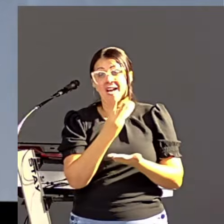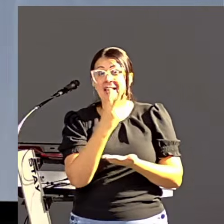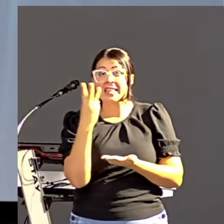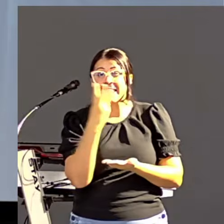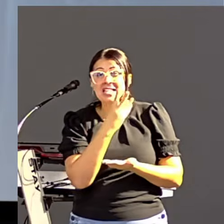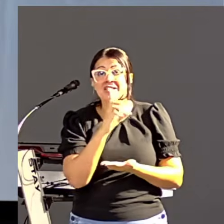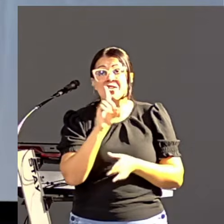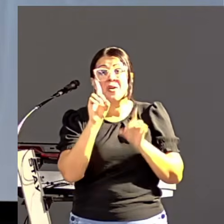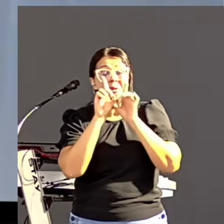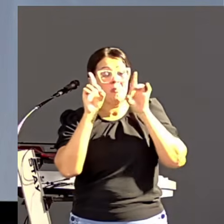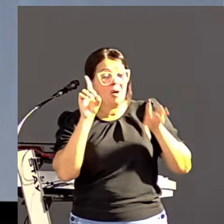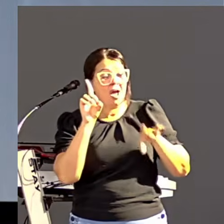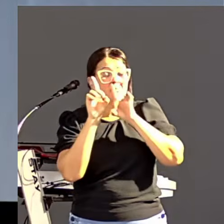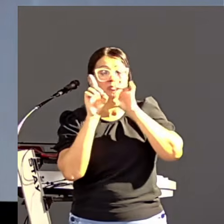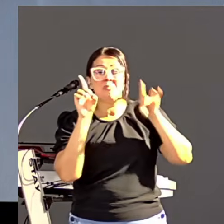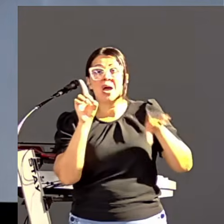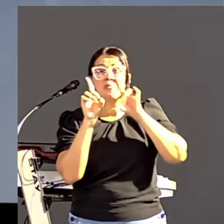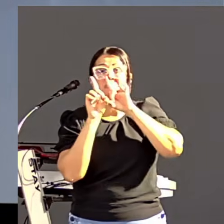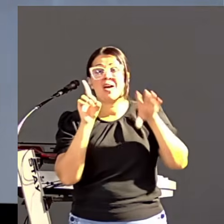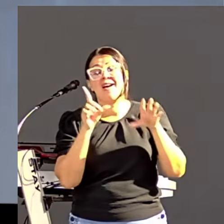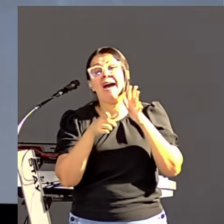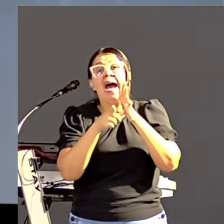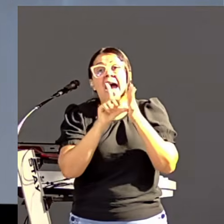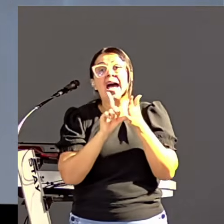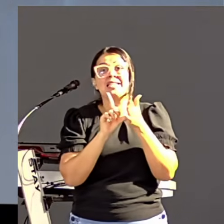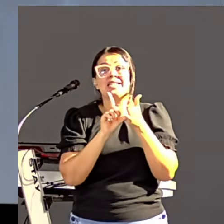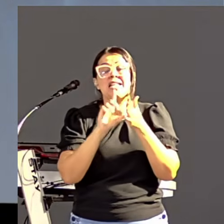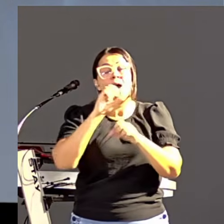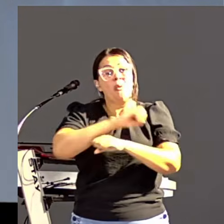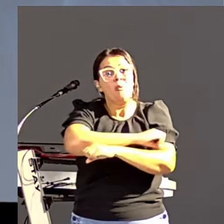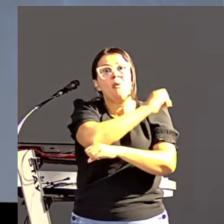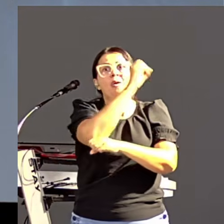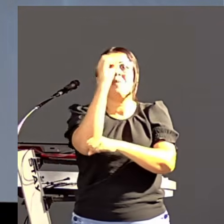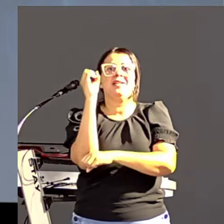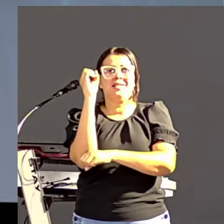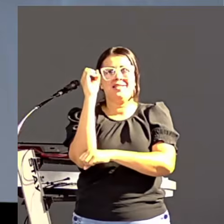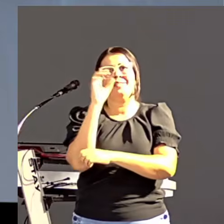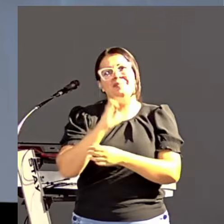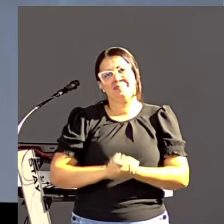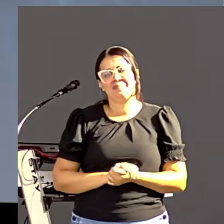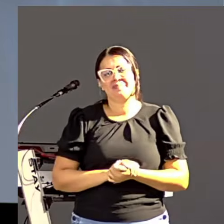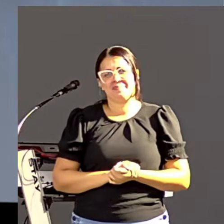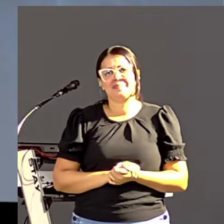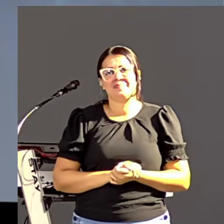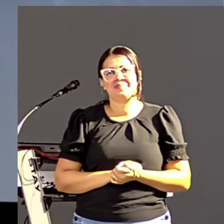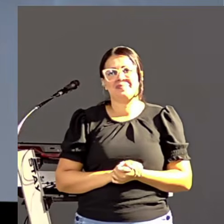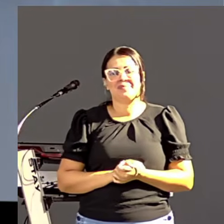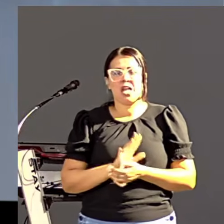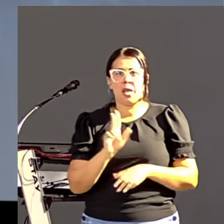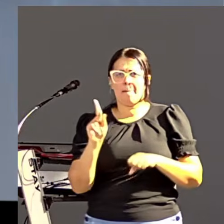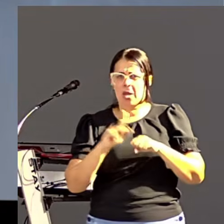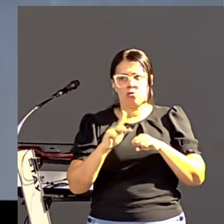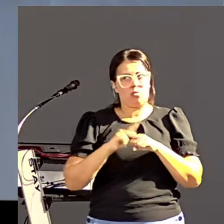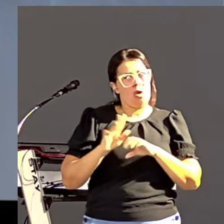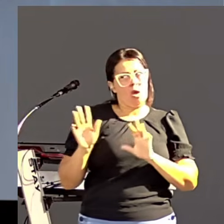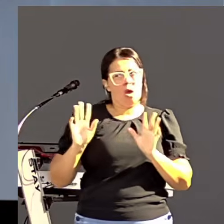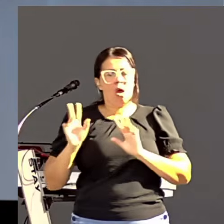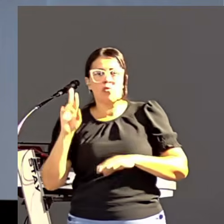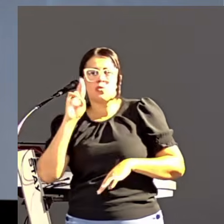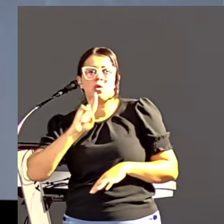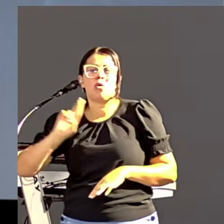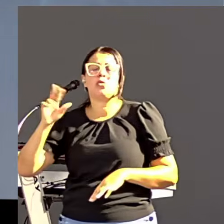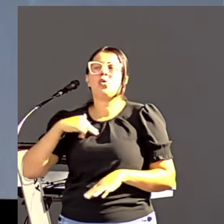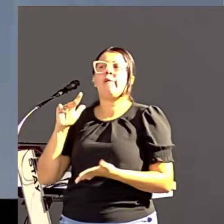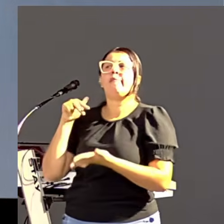3 vezes. Antes que o galo cante, você vai me negar 3 vezes. E eu penso que ali o Pedrão, né, tá, não, Senhor, eu